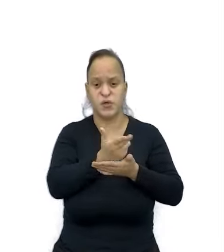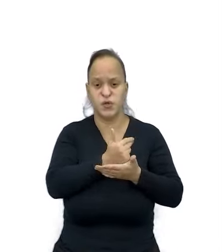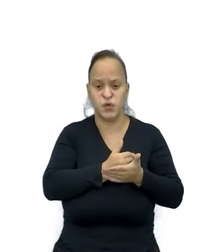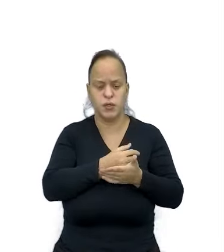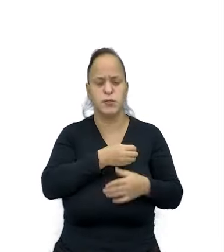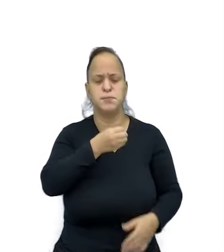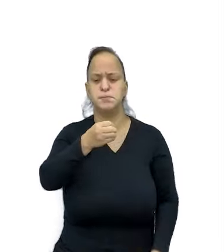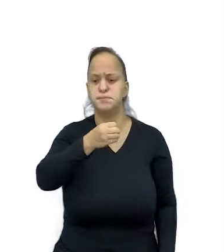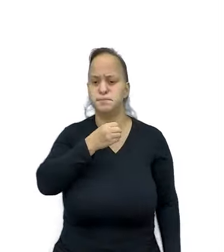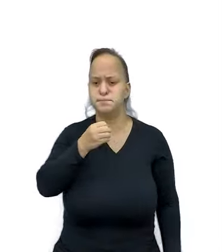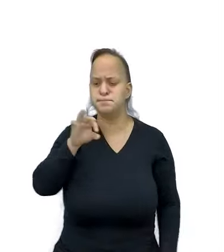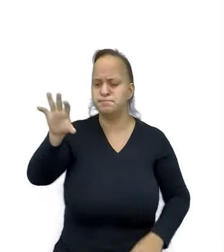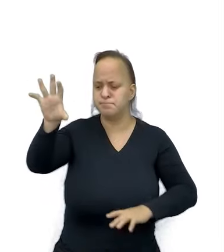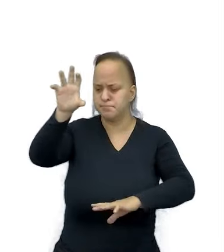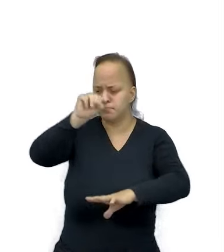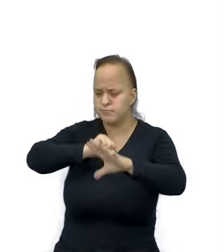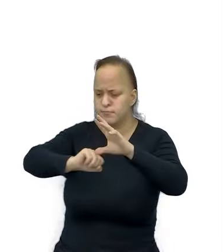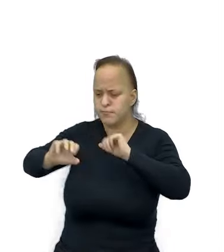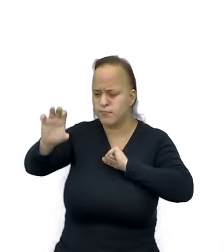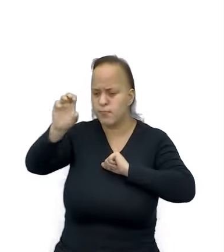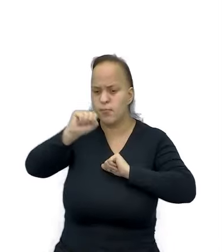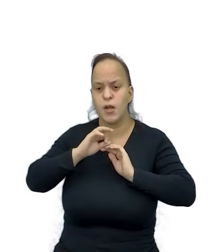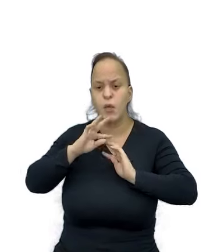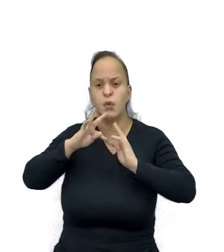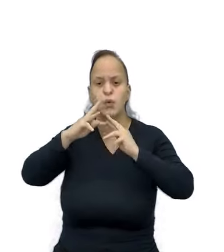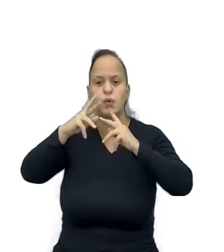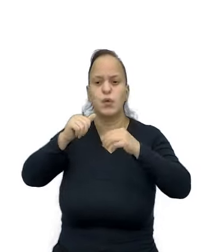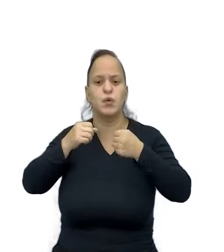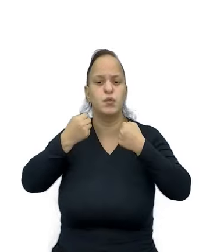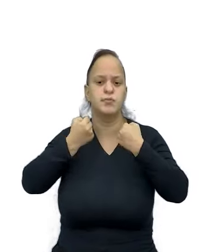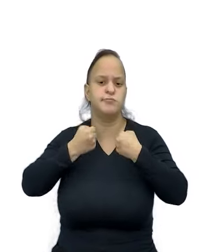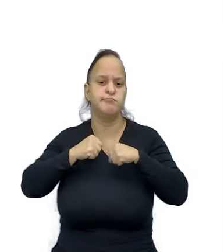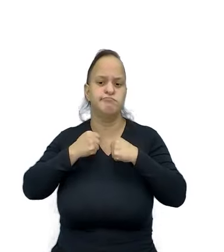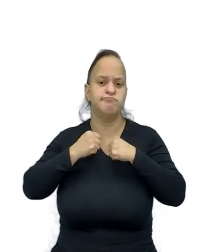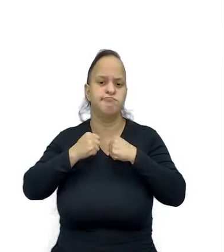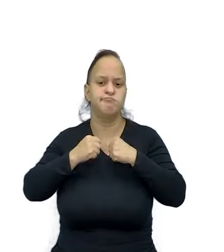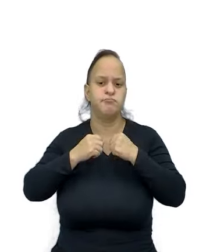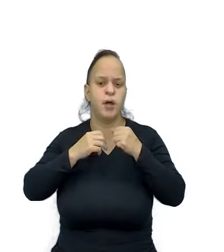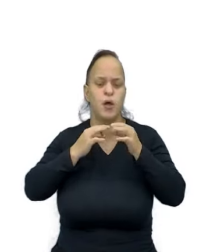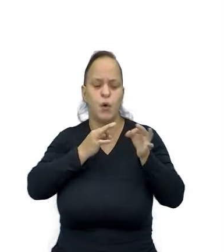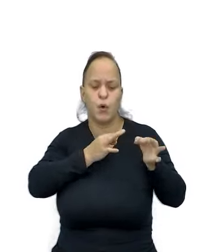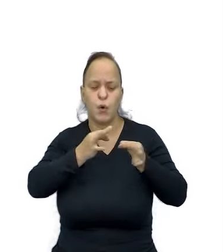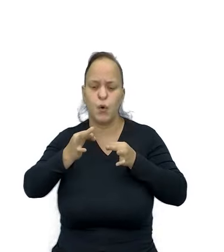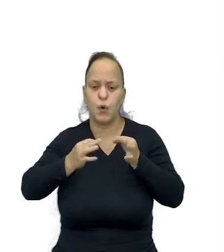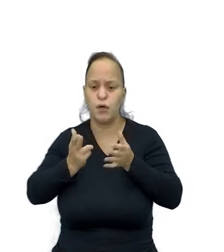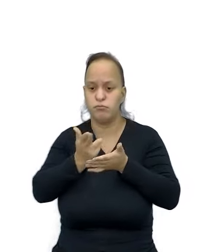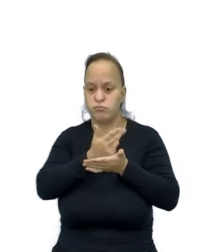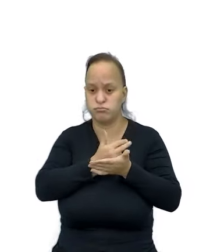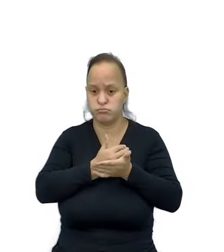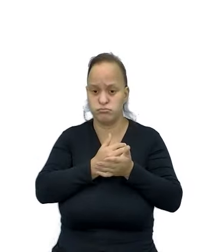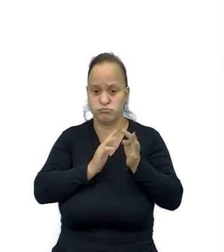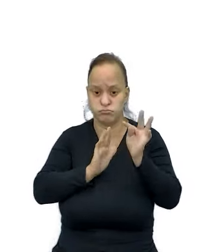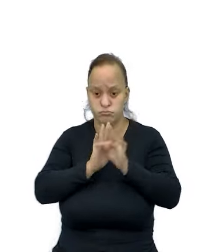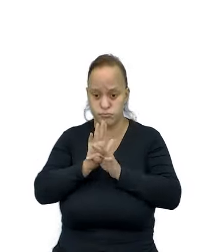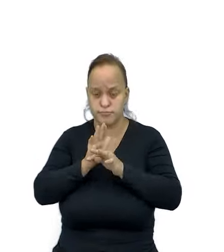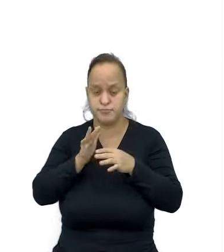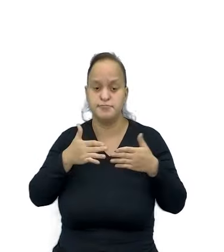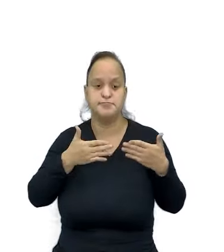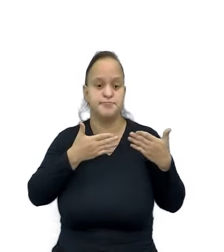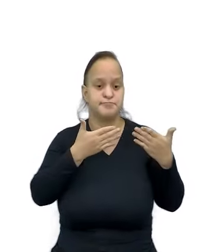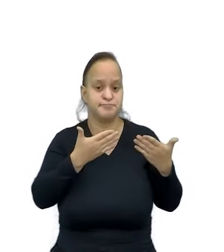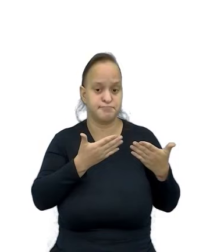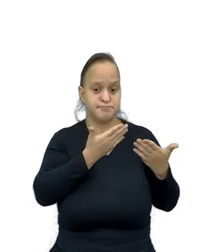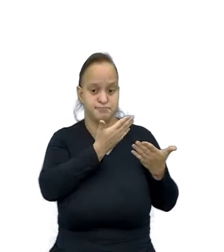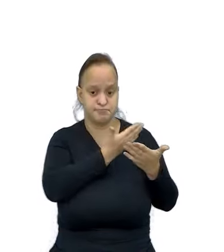todos os recursos, né, para saber como que vai se construir esse gênero textual. Então, aqui nessas